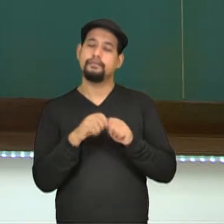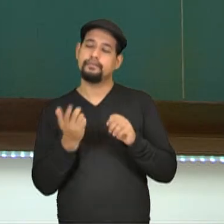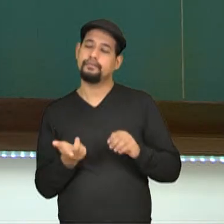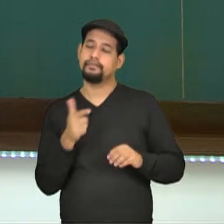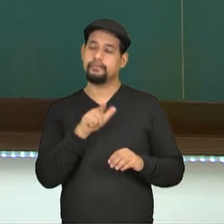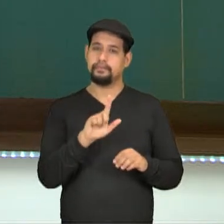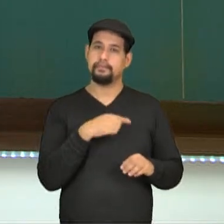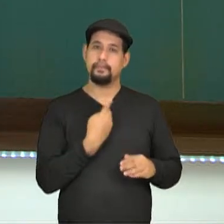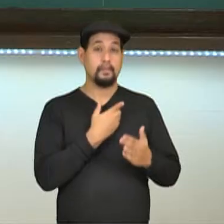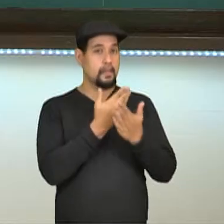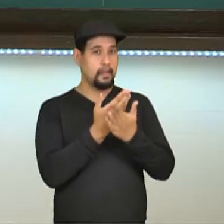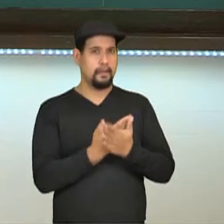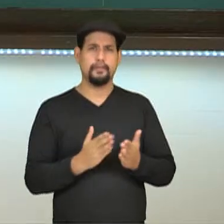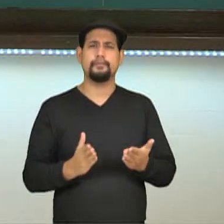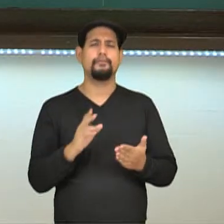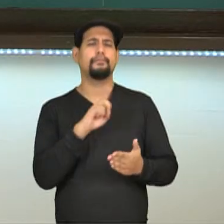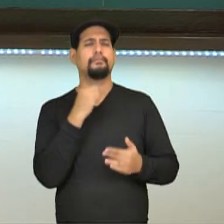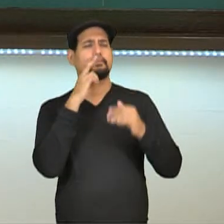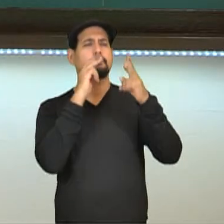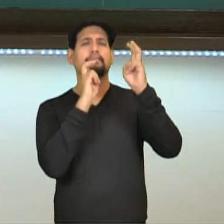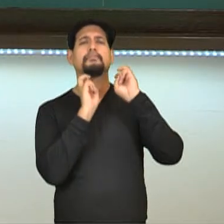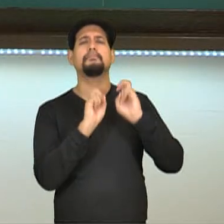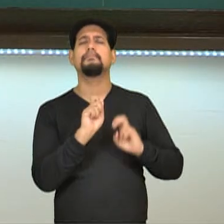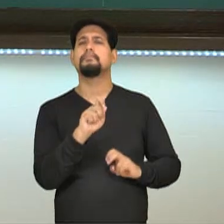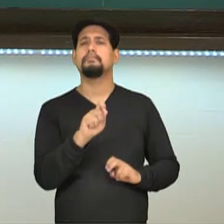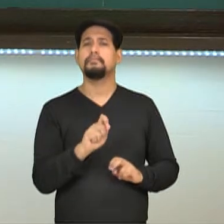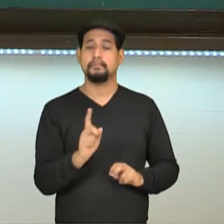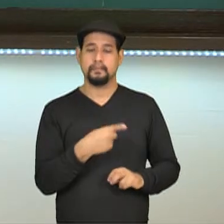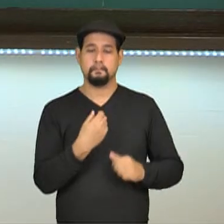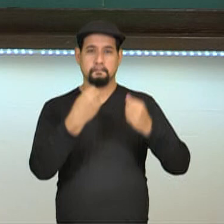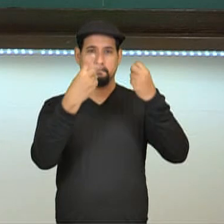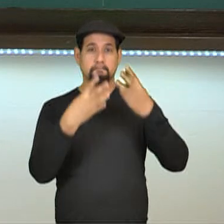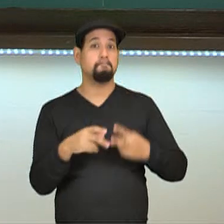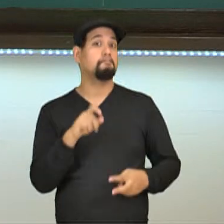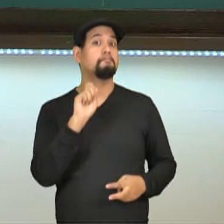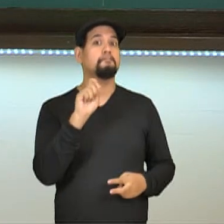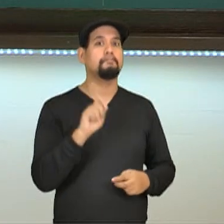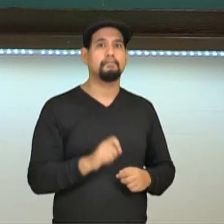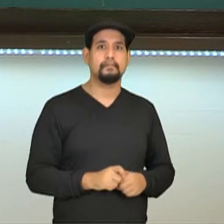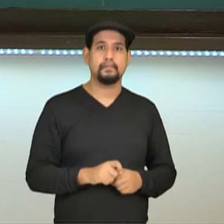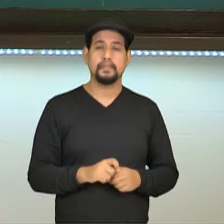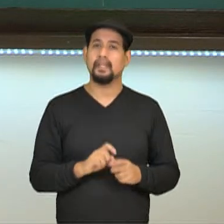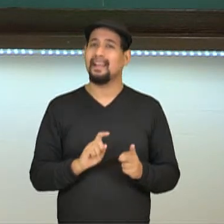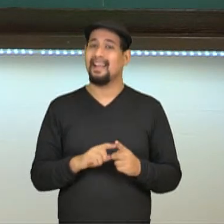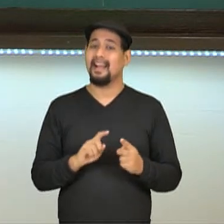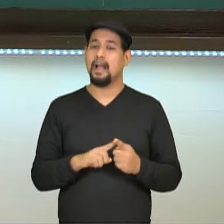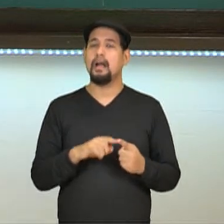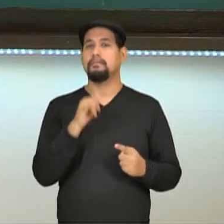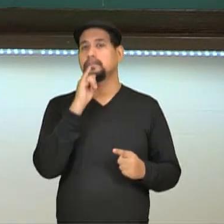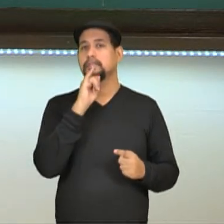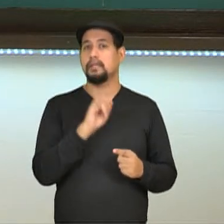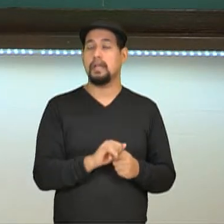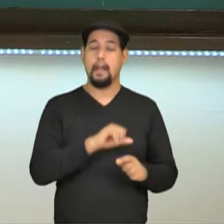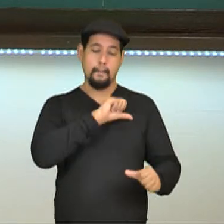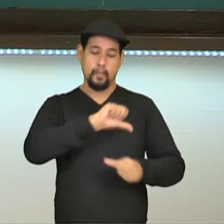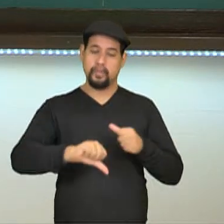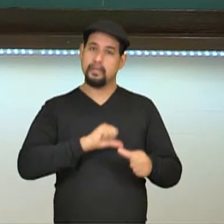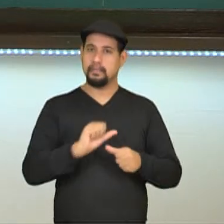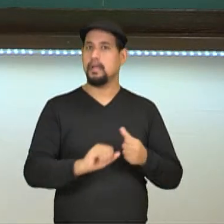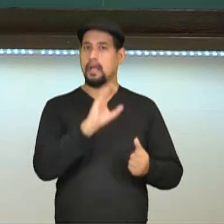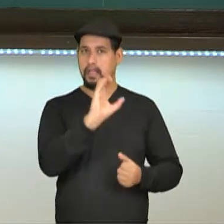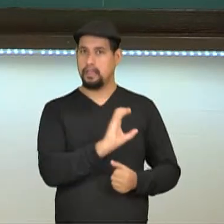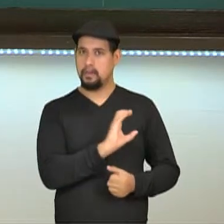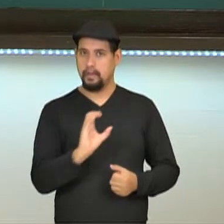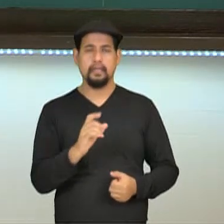retomada da nossa aula de hoje. O que nós vimos hoje? Hoje nós falamos sobre a Contra-Reforma, ou Reforma Católica,